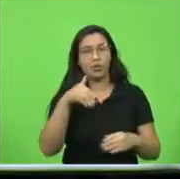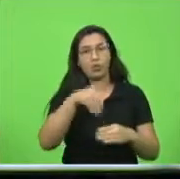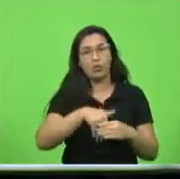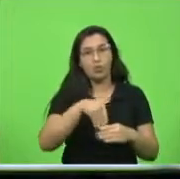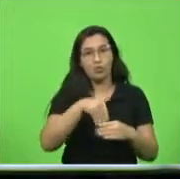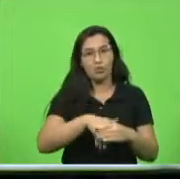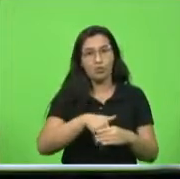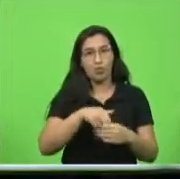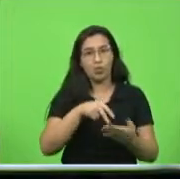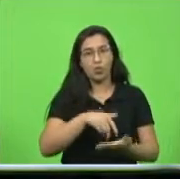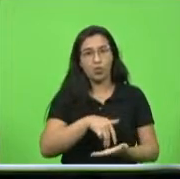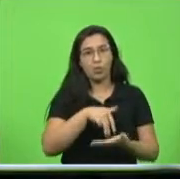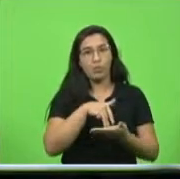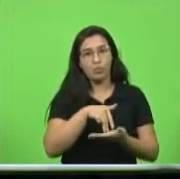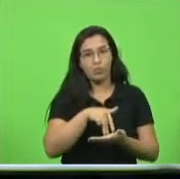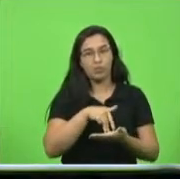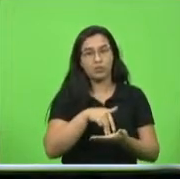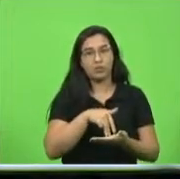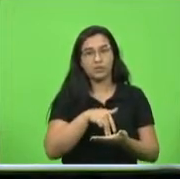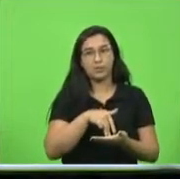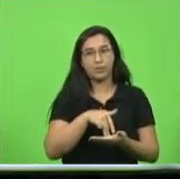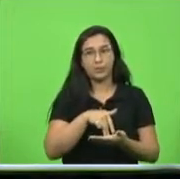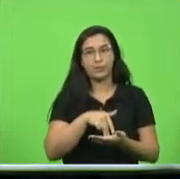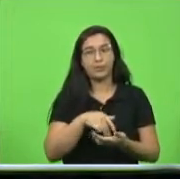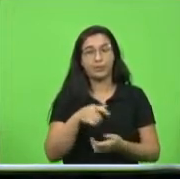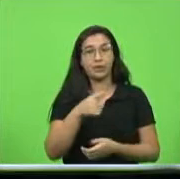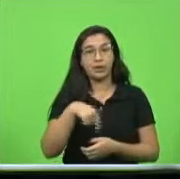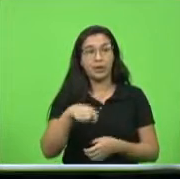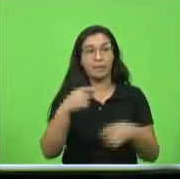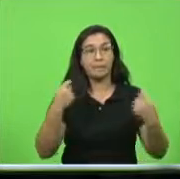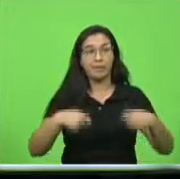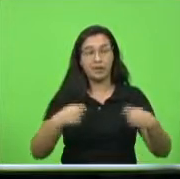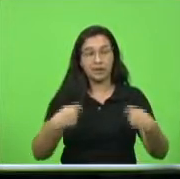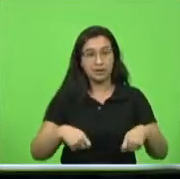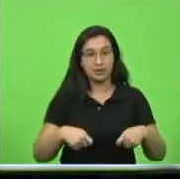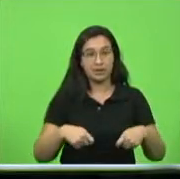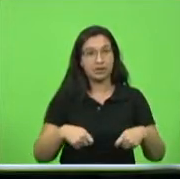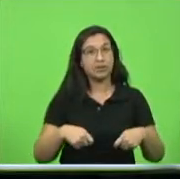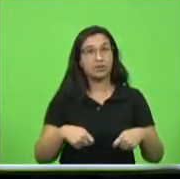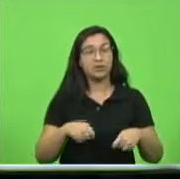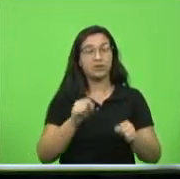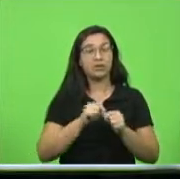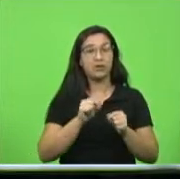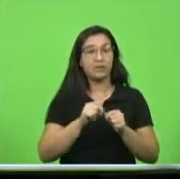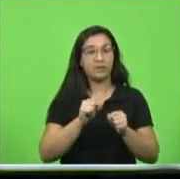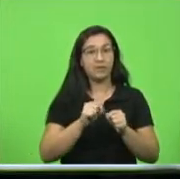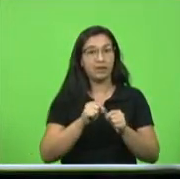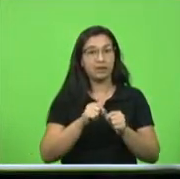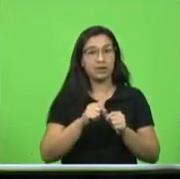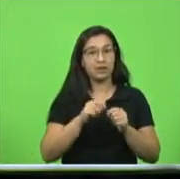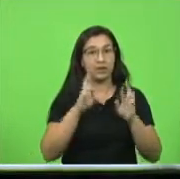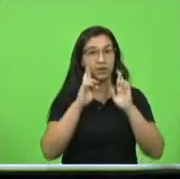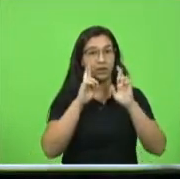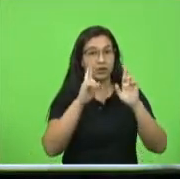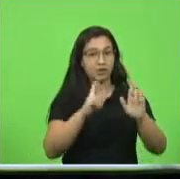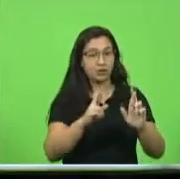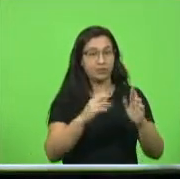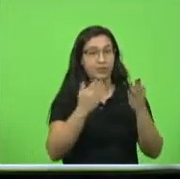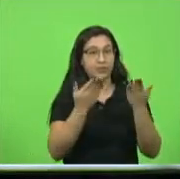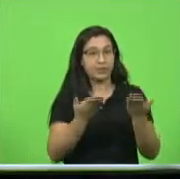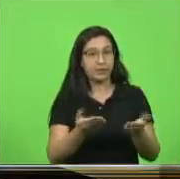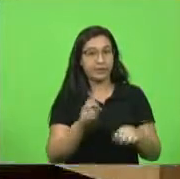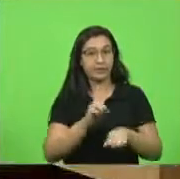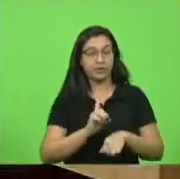moção e nós precisamos fazer isso para fazer valer o nosso direito parlamentar e constitucional. Obrigado, senhor